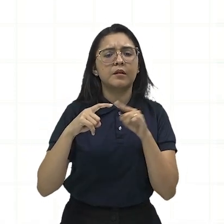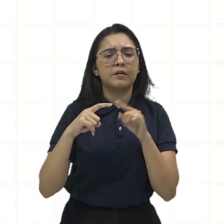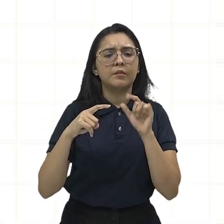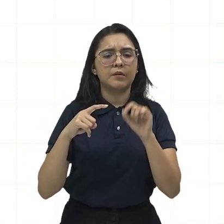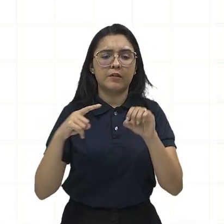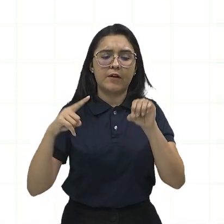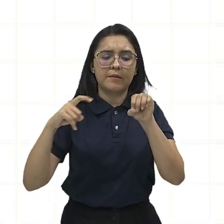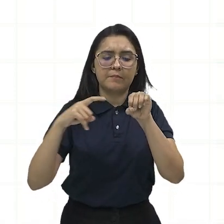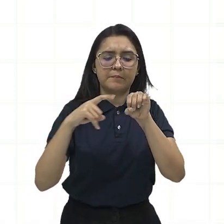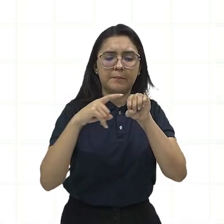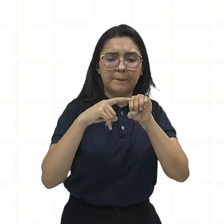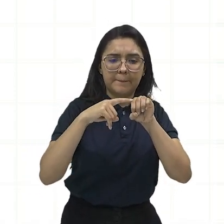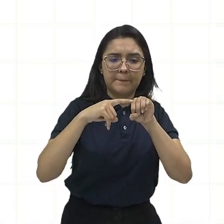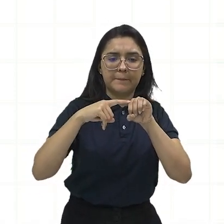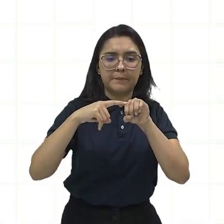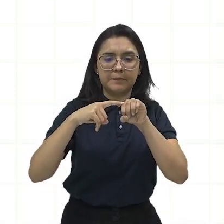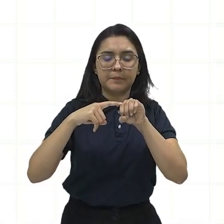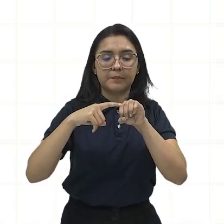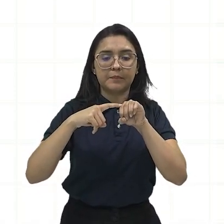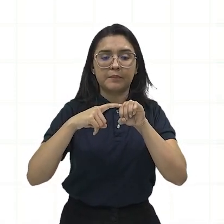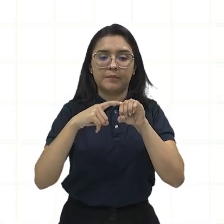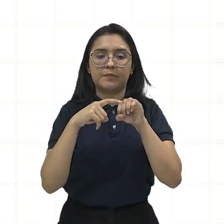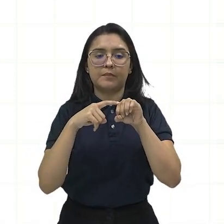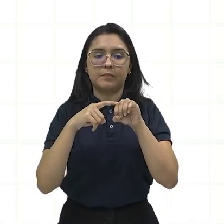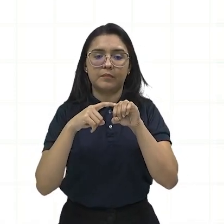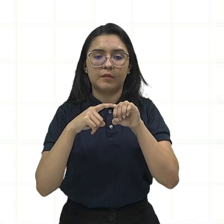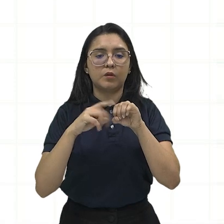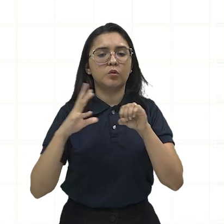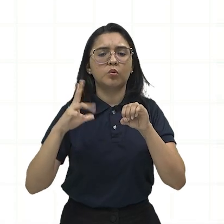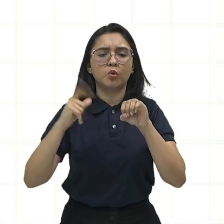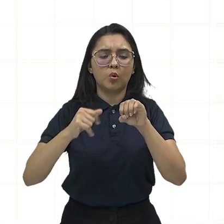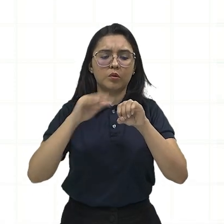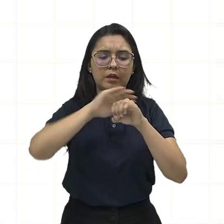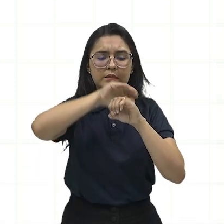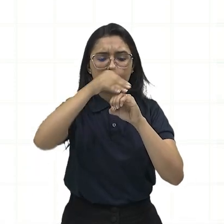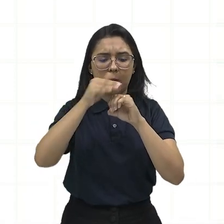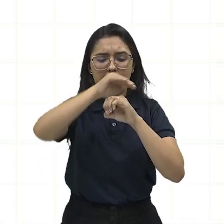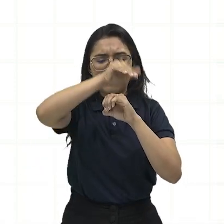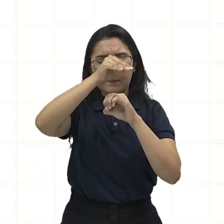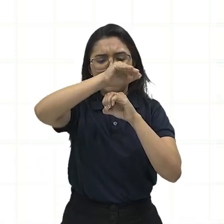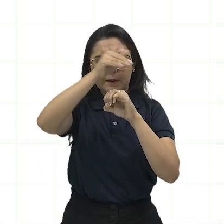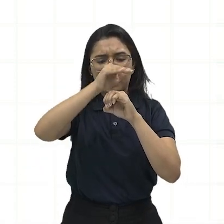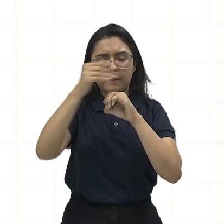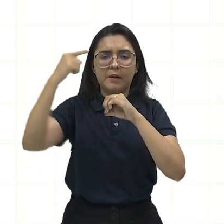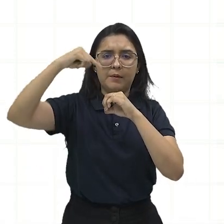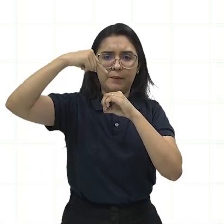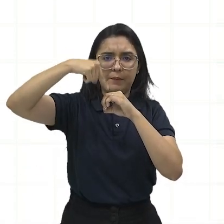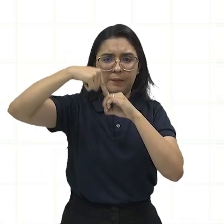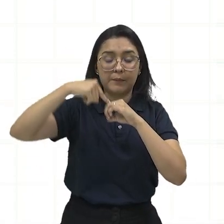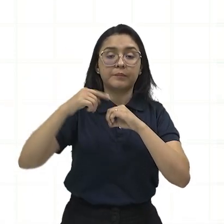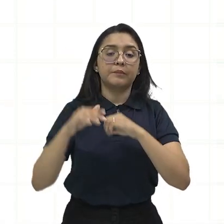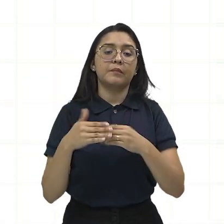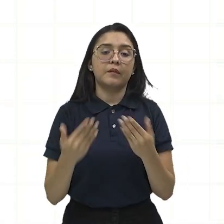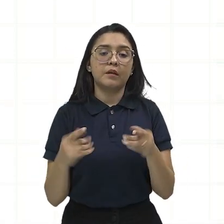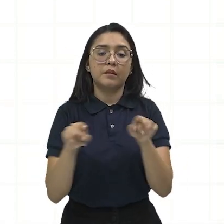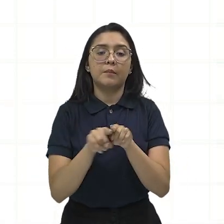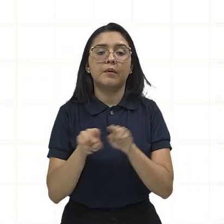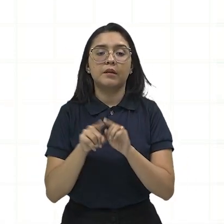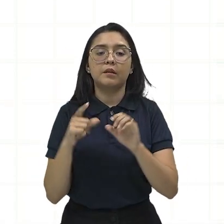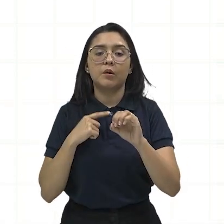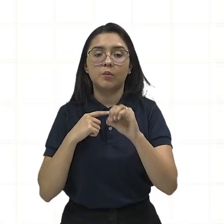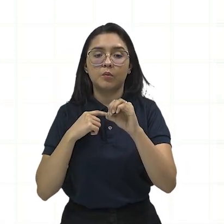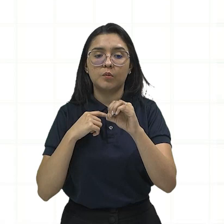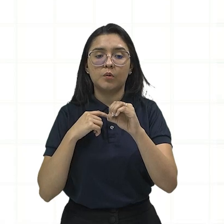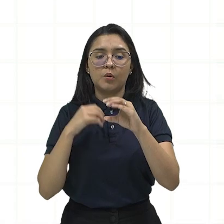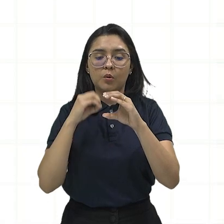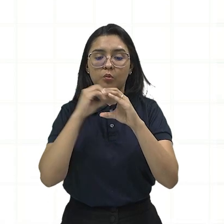que vai penetrar todos esses tecidos, né, toda essa estratificação. Nós temos aqui o núcleo do